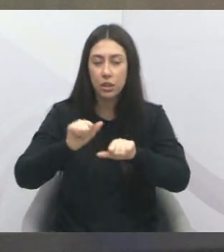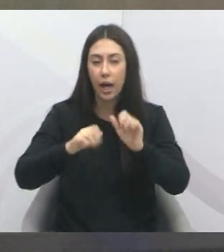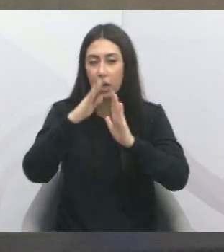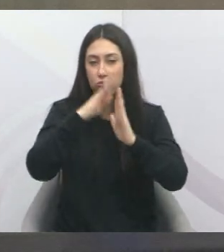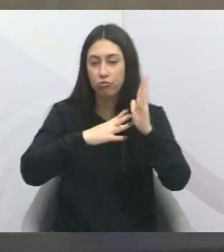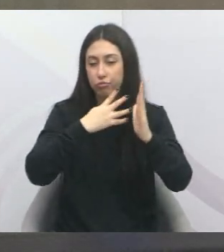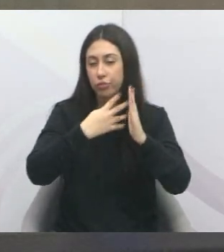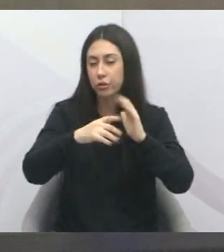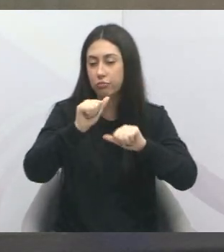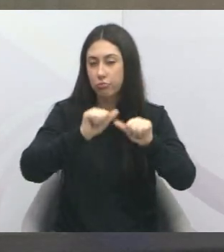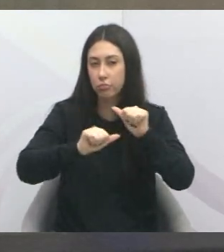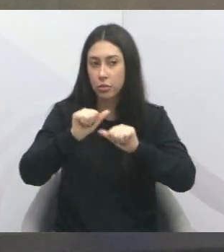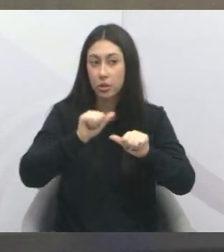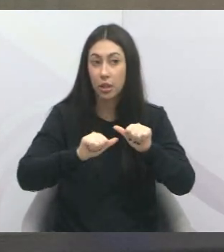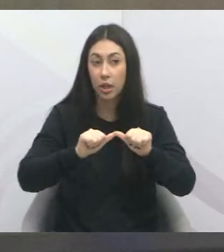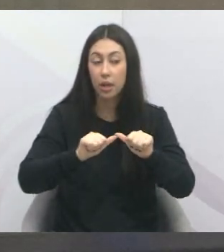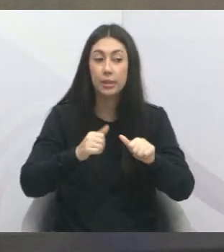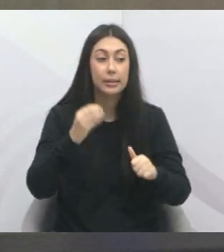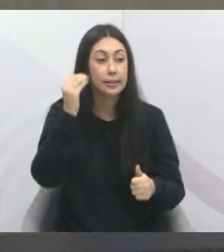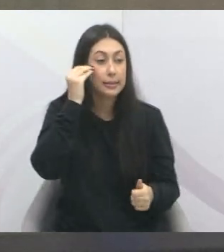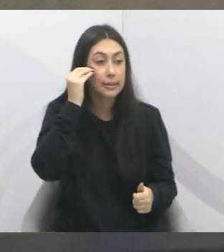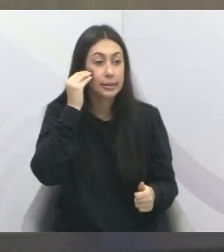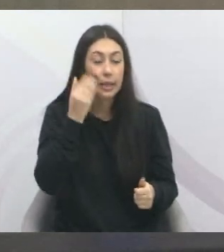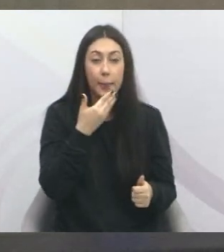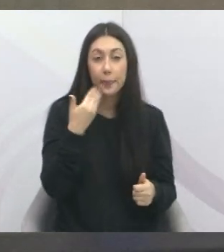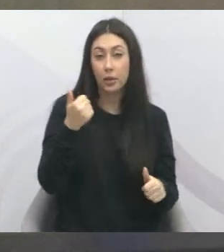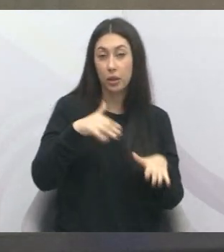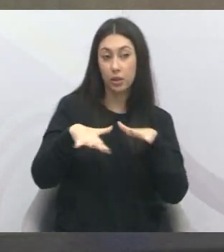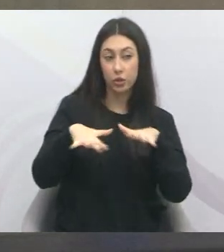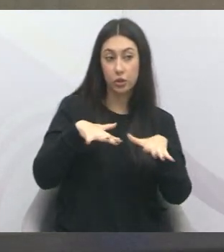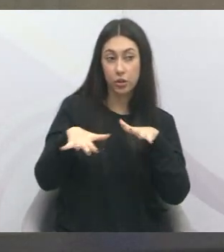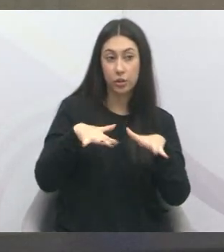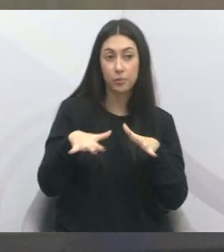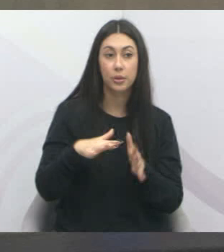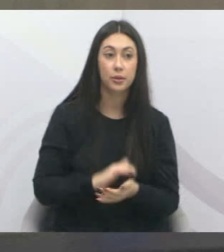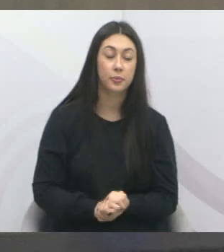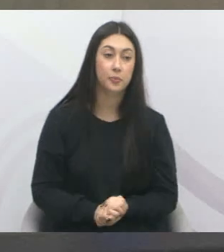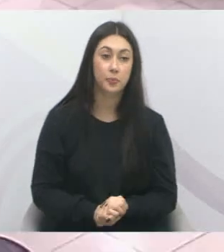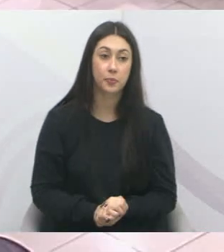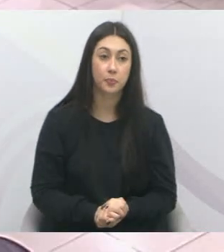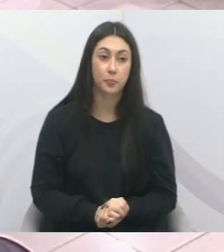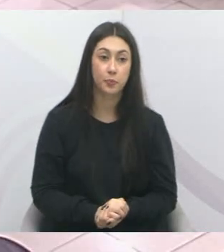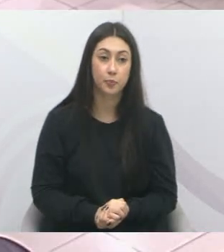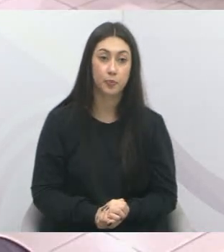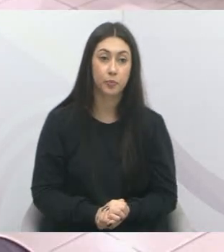escala, inclusive, para que melhore a dinâmica de atendimento.